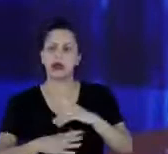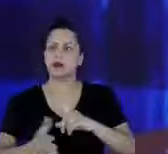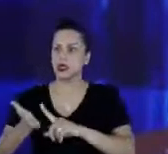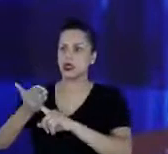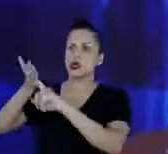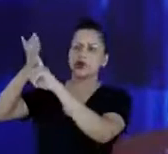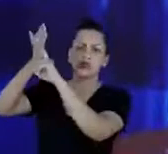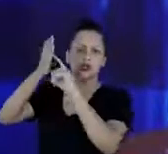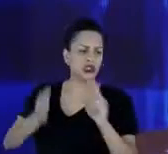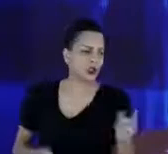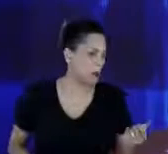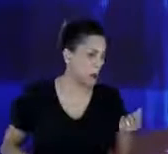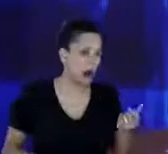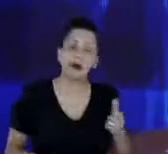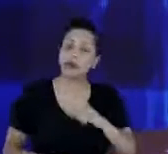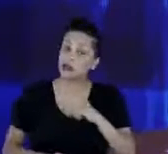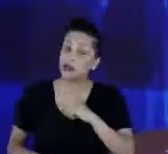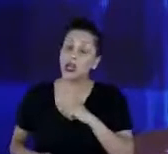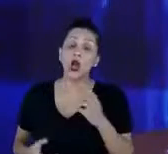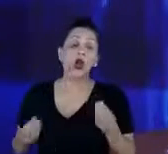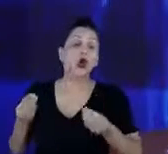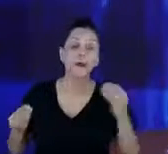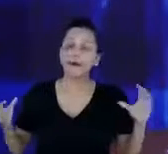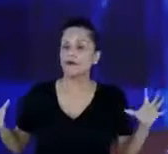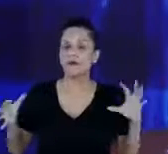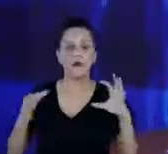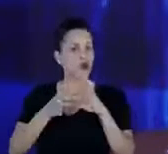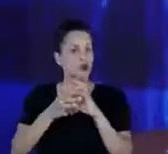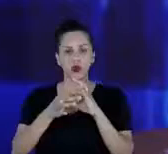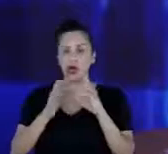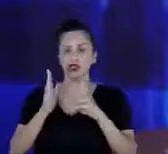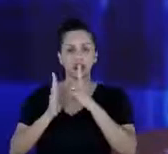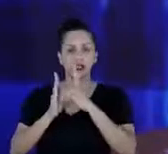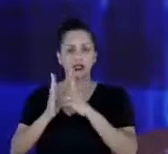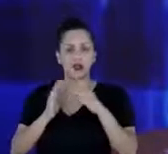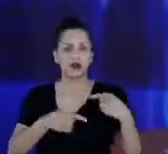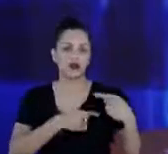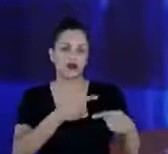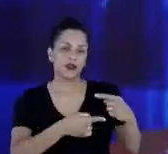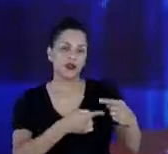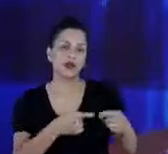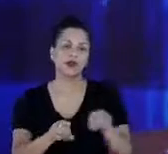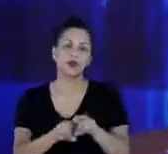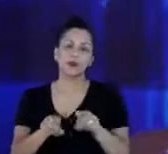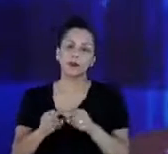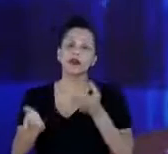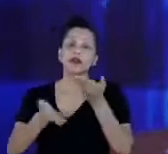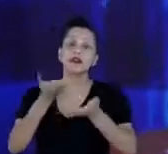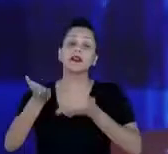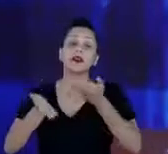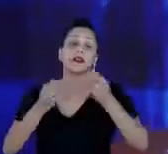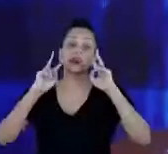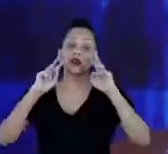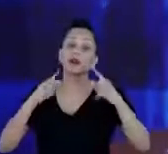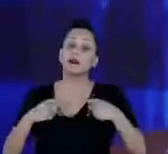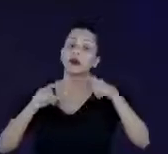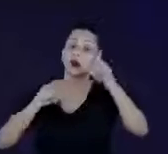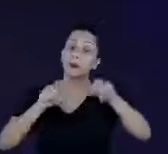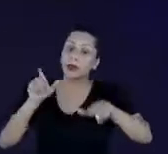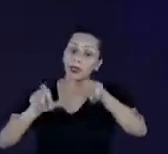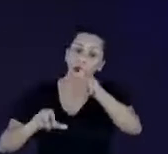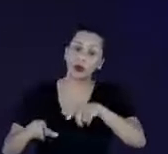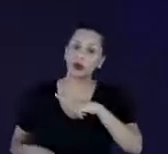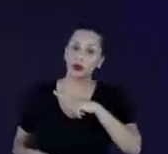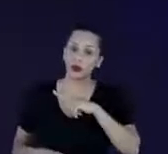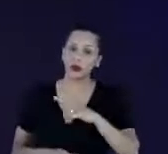como como harmonizar essas duas coisas digitalização e inovação de um lado e o tratamento humano do cliente focada no cliente do outro